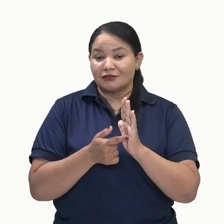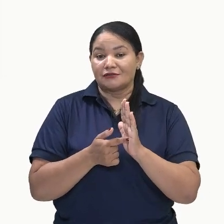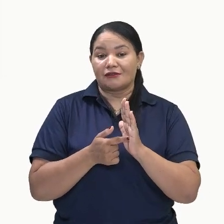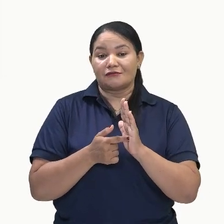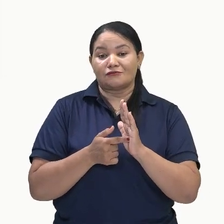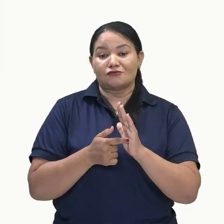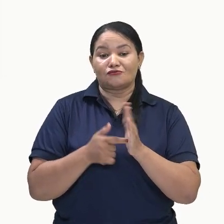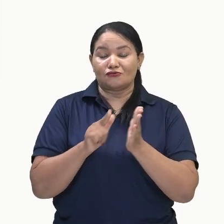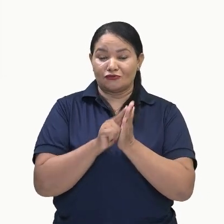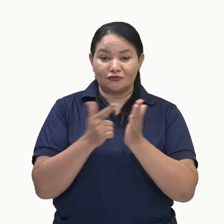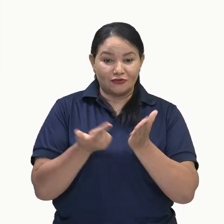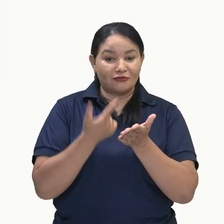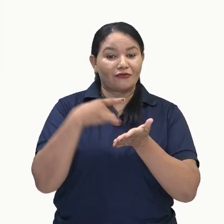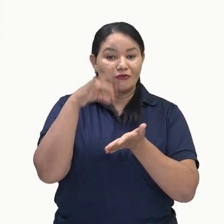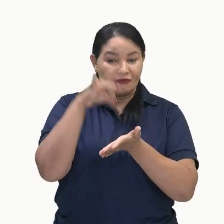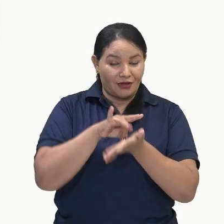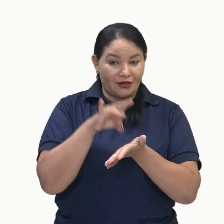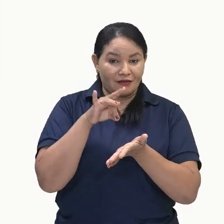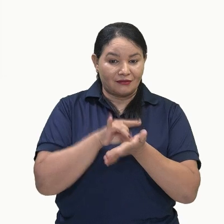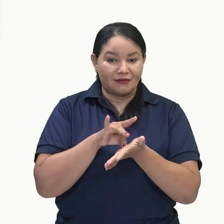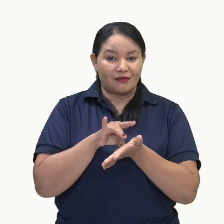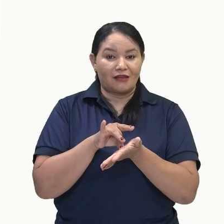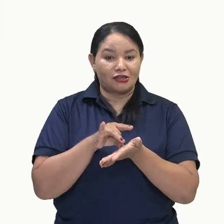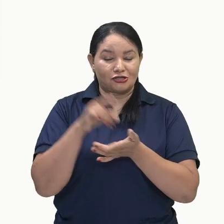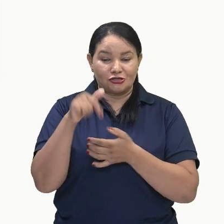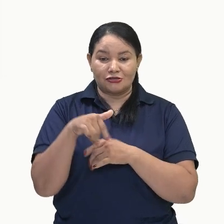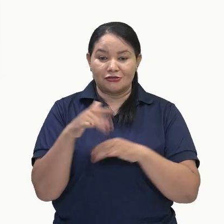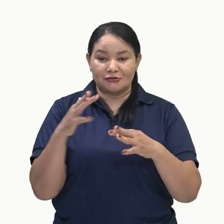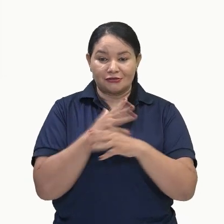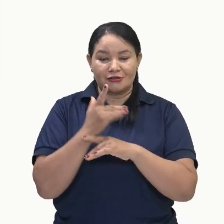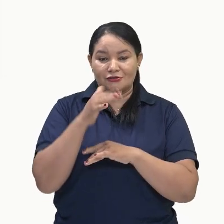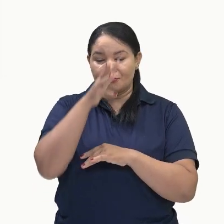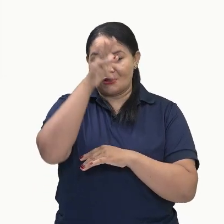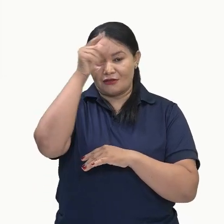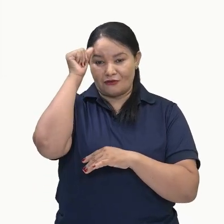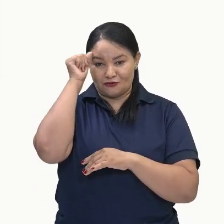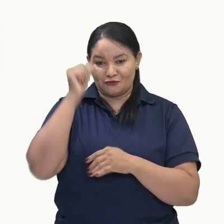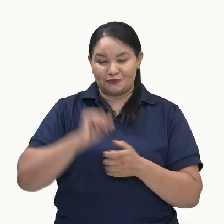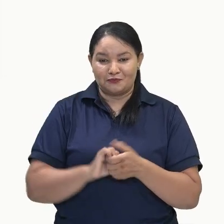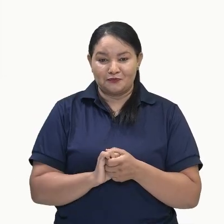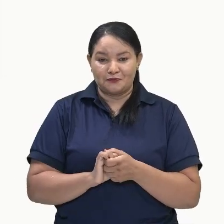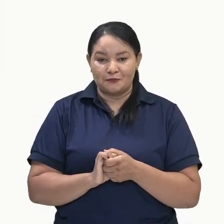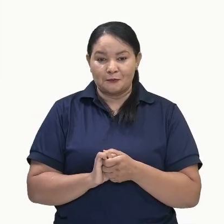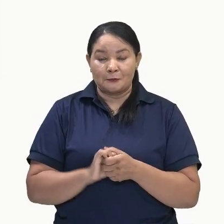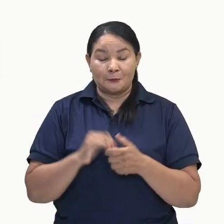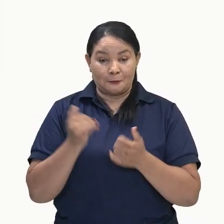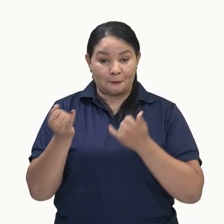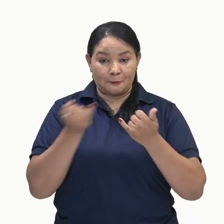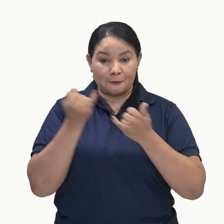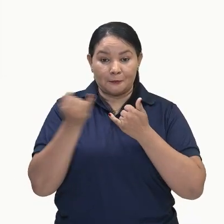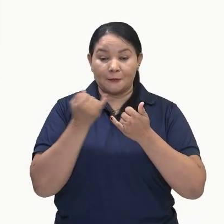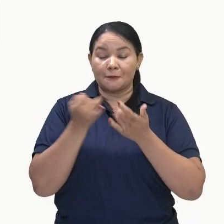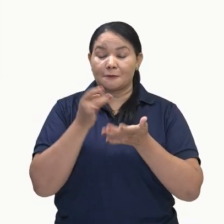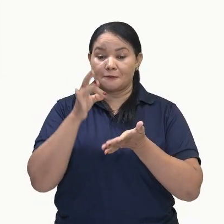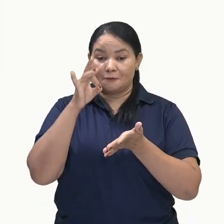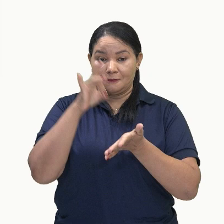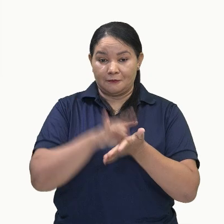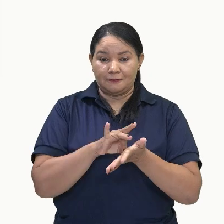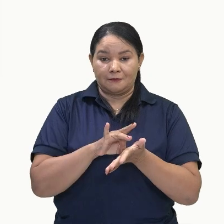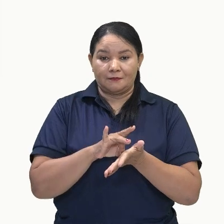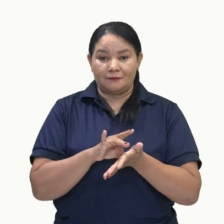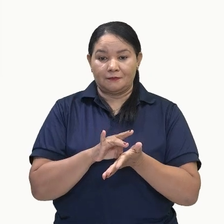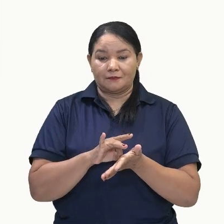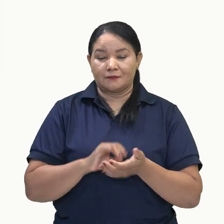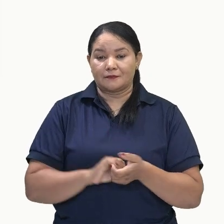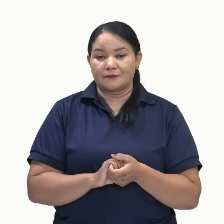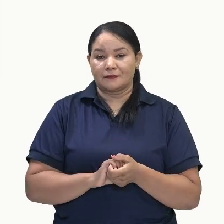manchete de jornal verdadeira que circula aqui na cidade de Manaus, tá bom? Então, essas informações são informações que